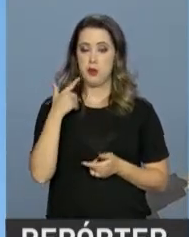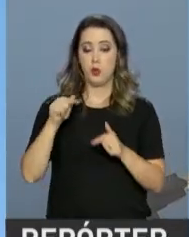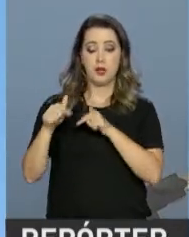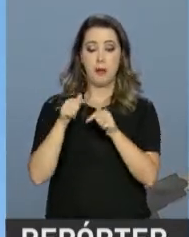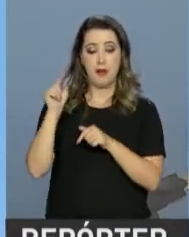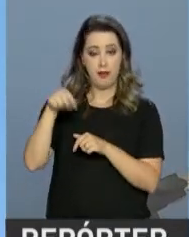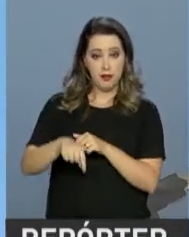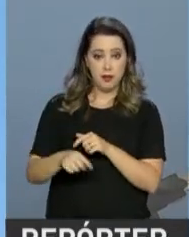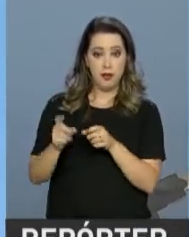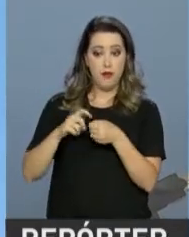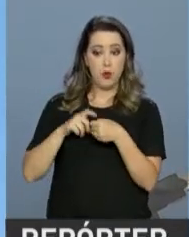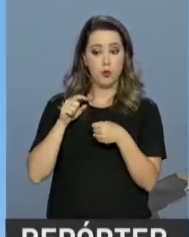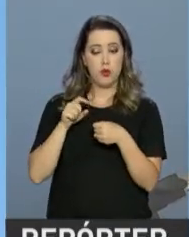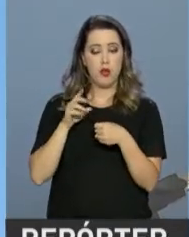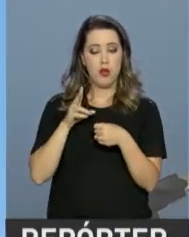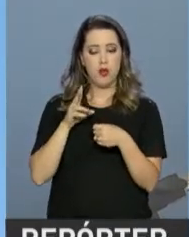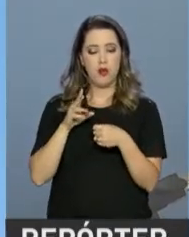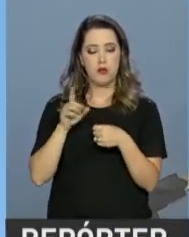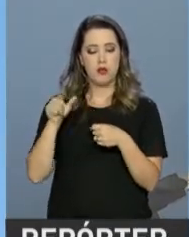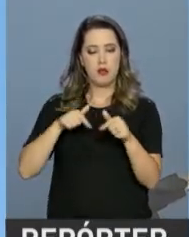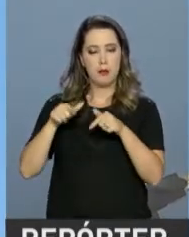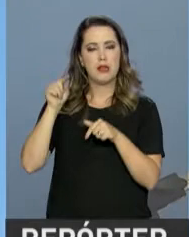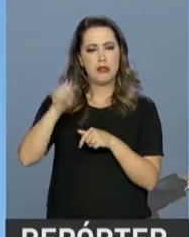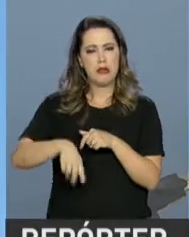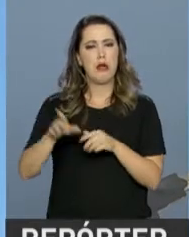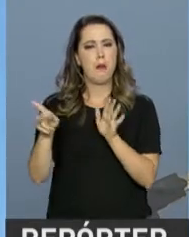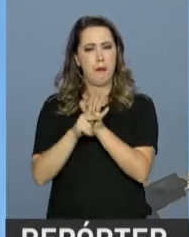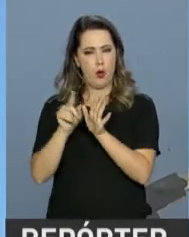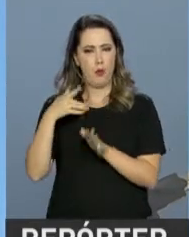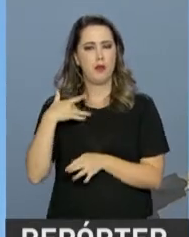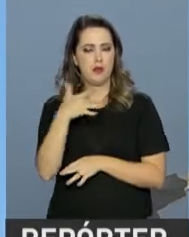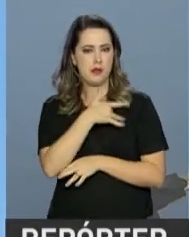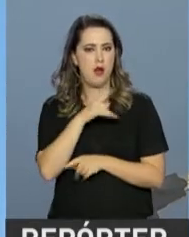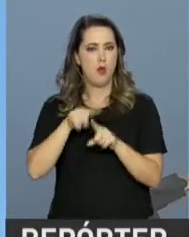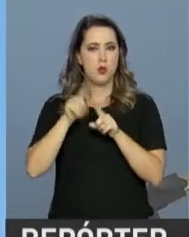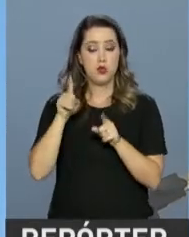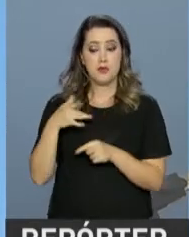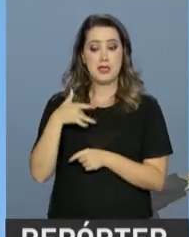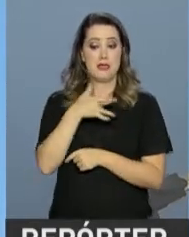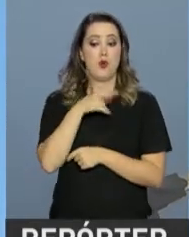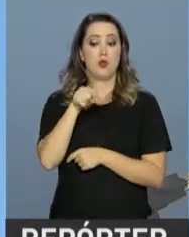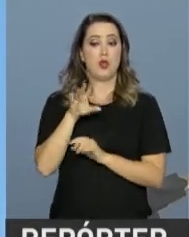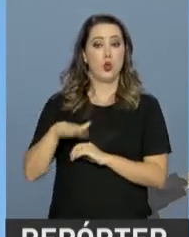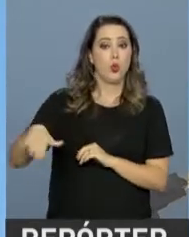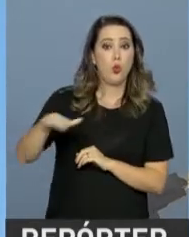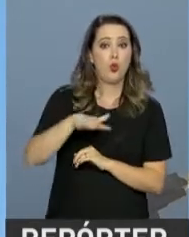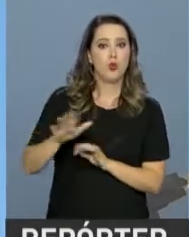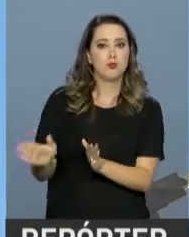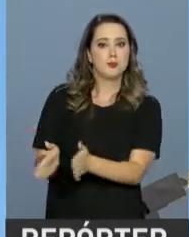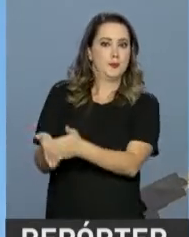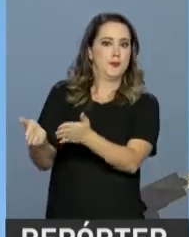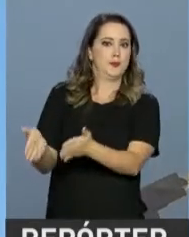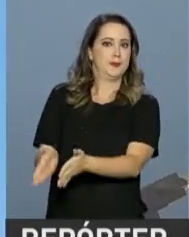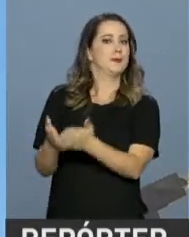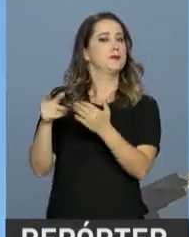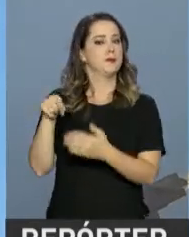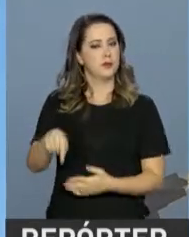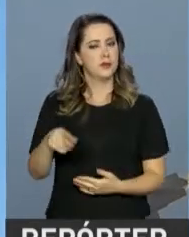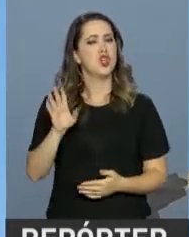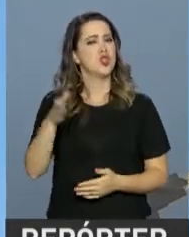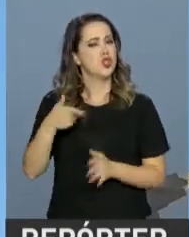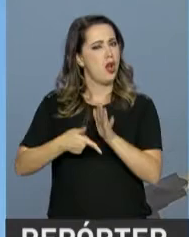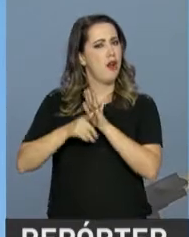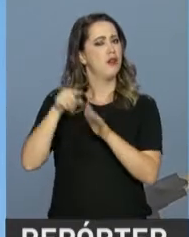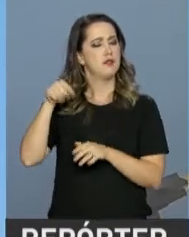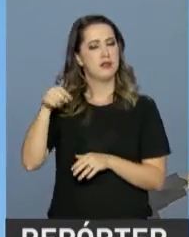social extraordinário que é voltada para a saúde mas voltada para a saúde dos mais carentes não é e não foram poucas as vezes que estive